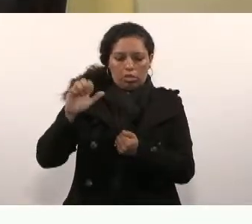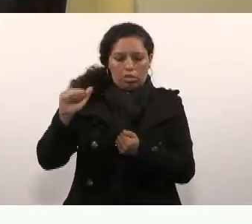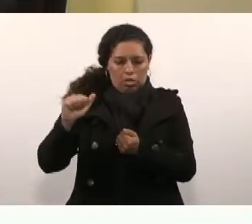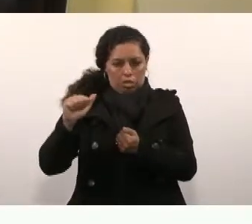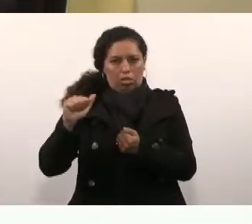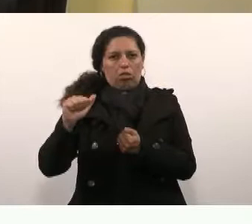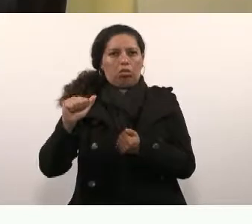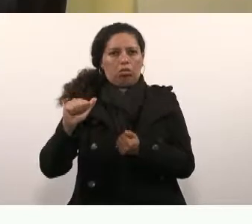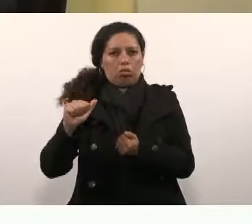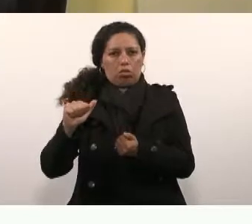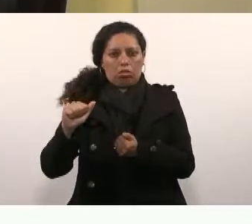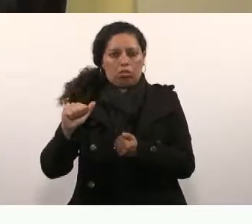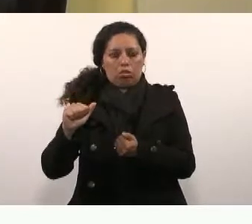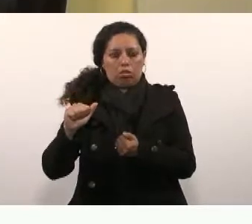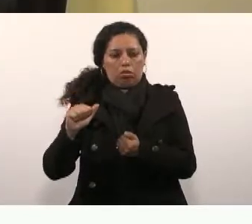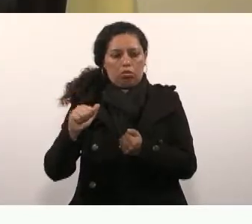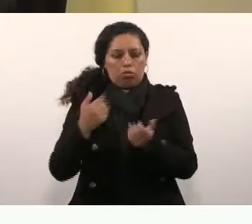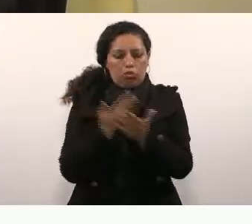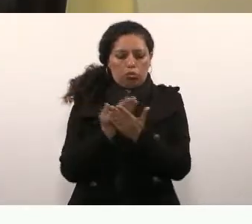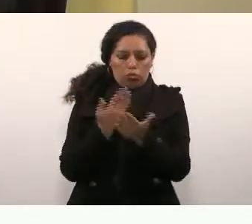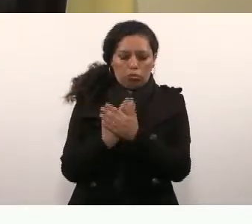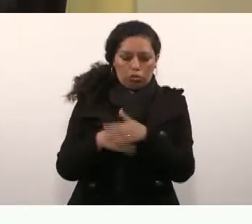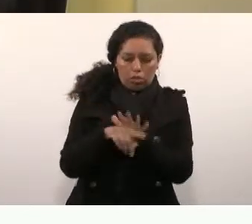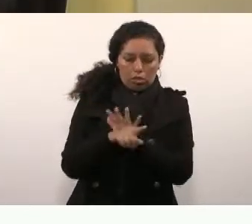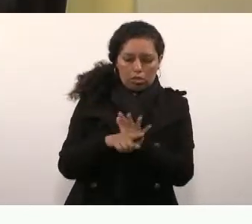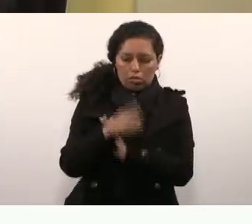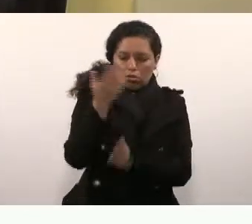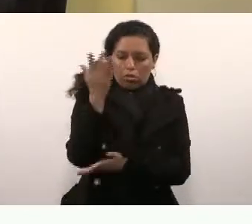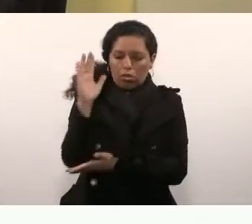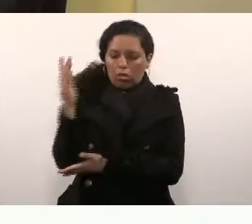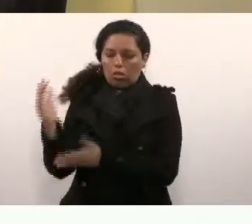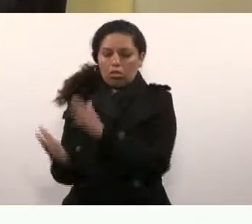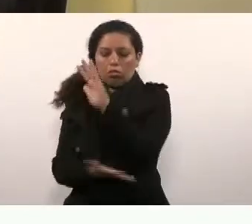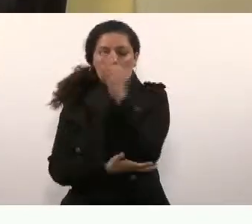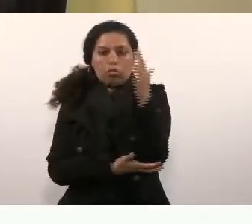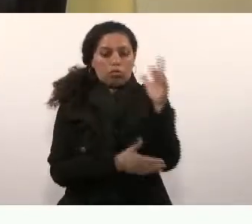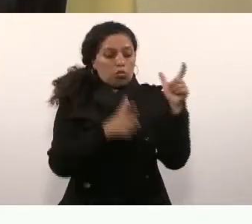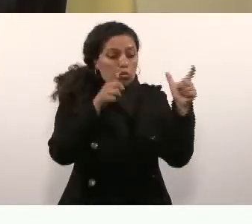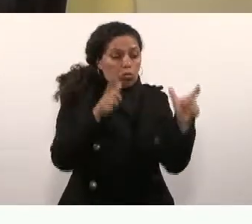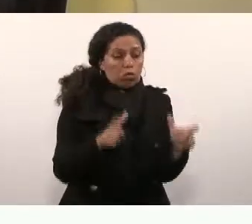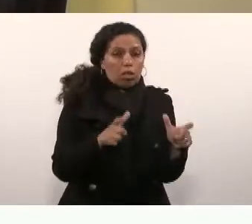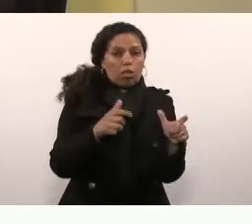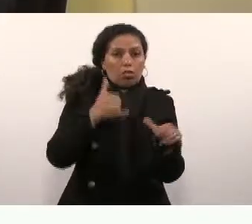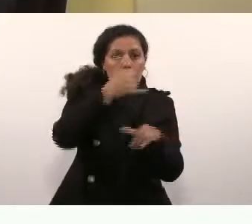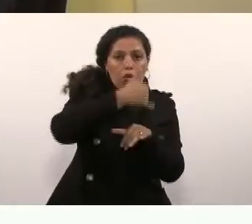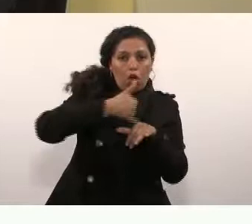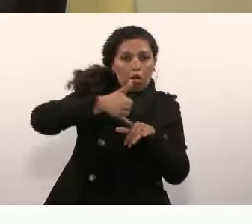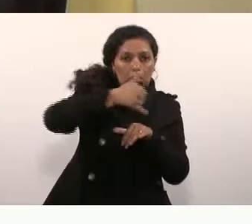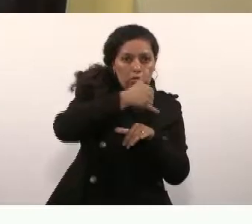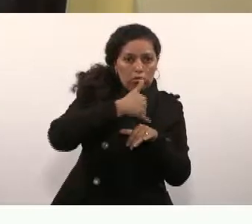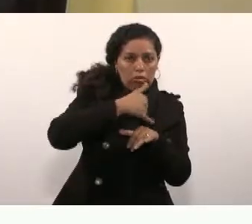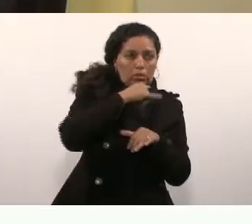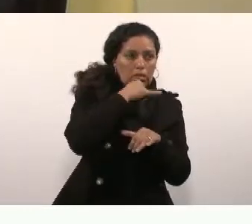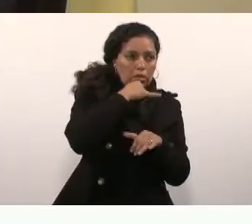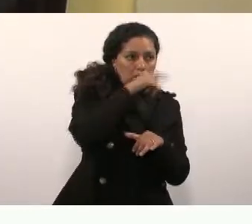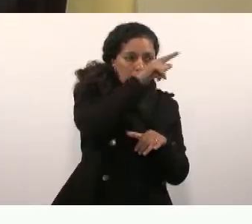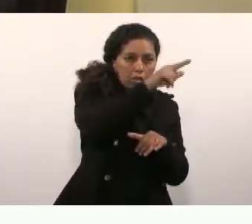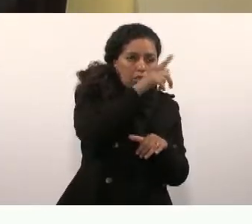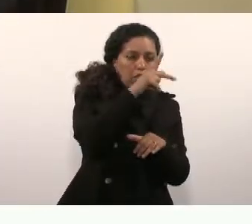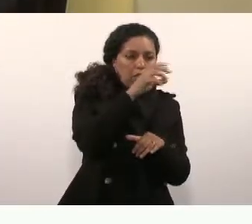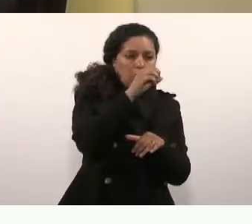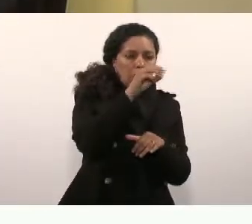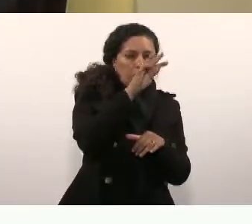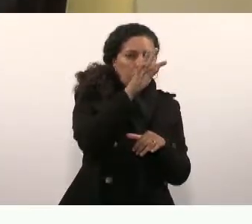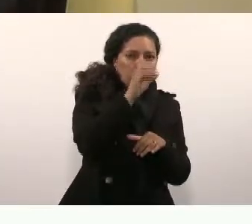elaboração do estudo de impacto ambiental de 2 oleodutos, né, que liga o Porto do Açu até